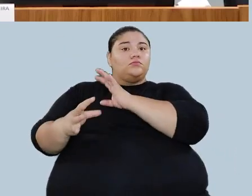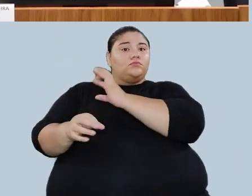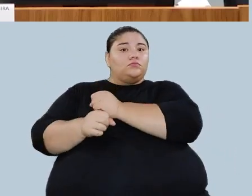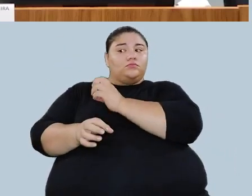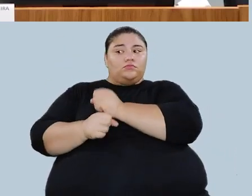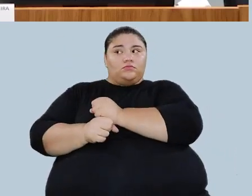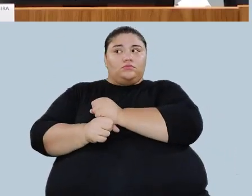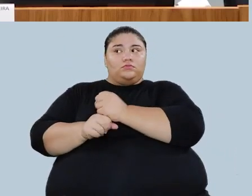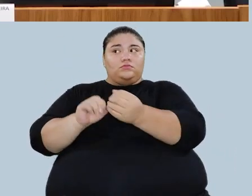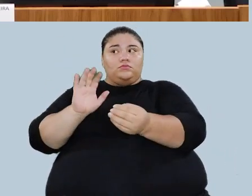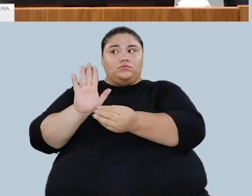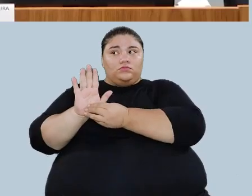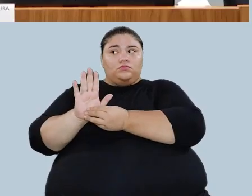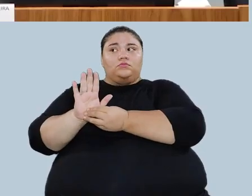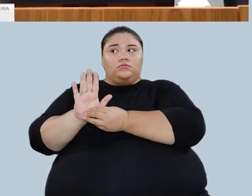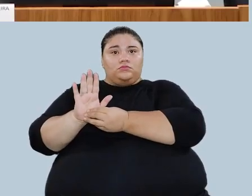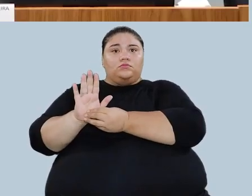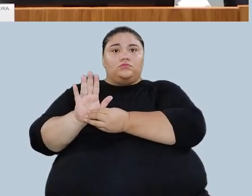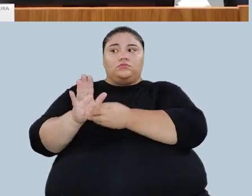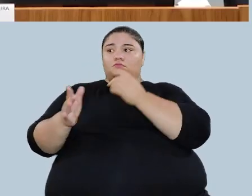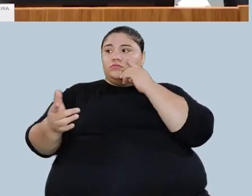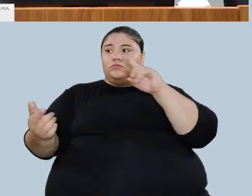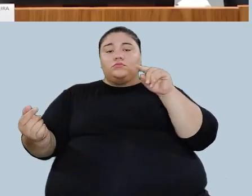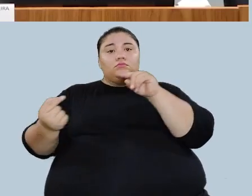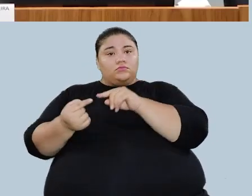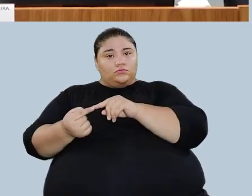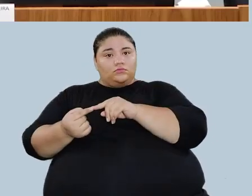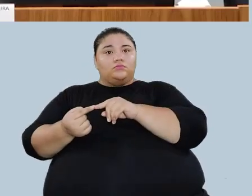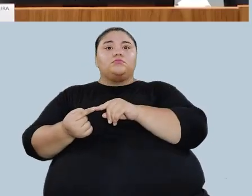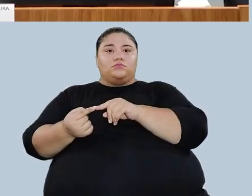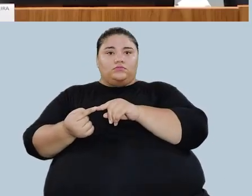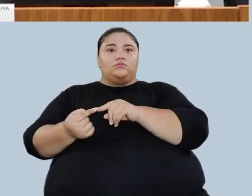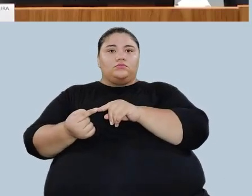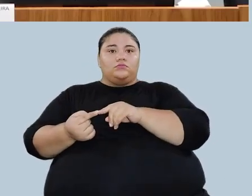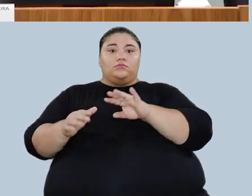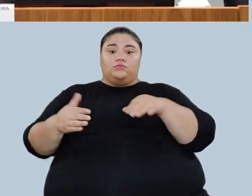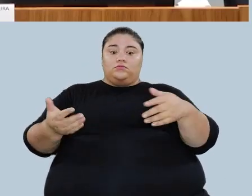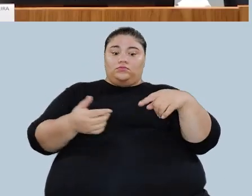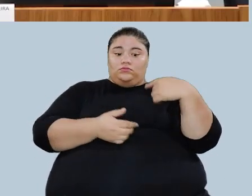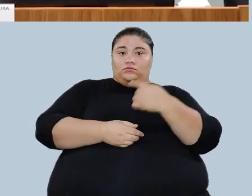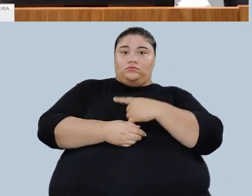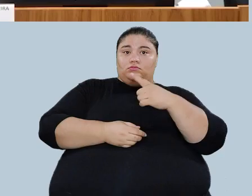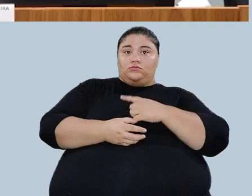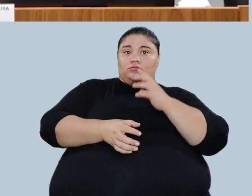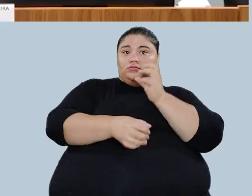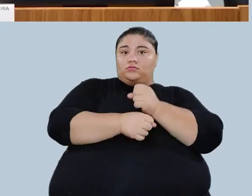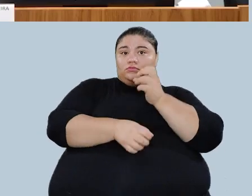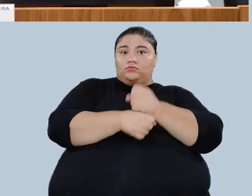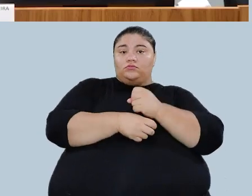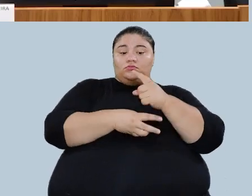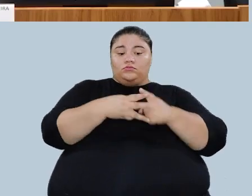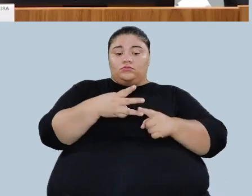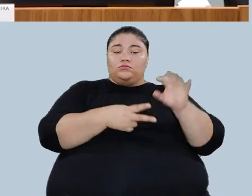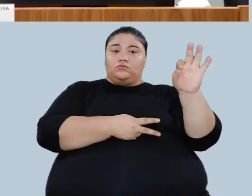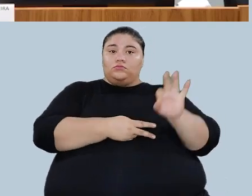somatório entre a alíquota do estado de destino mais o município de destino. Então, nós teremos o somatório de duas